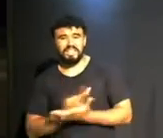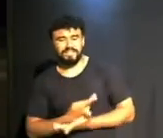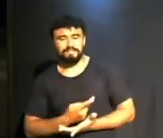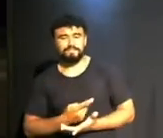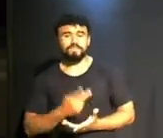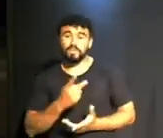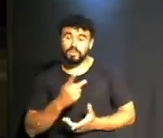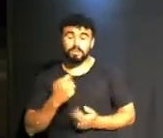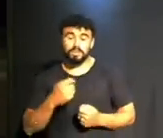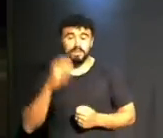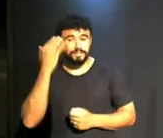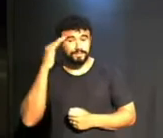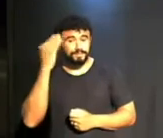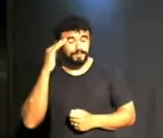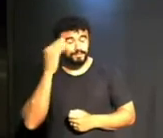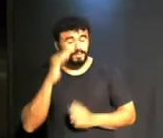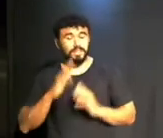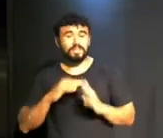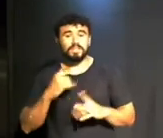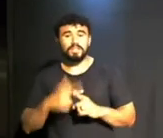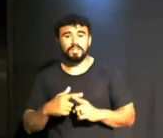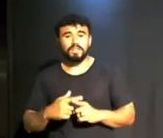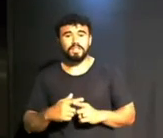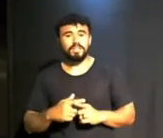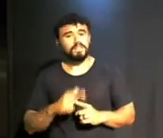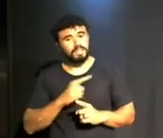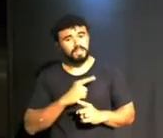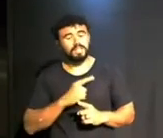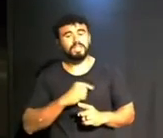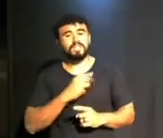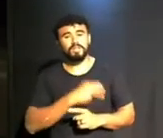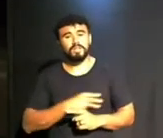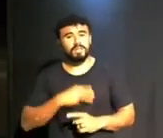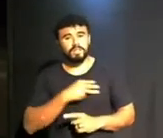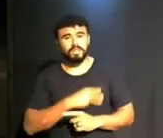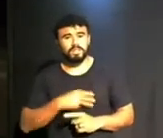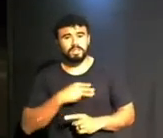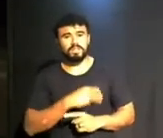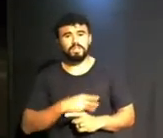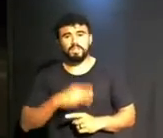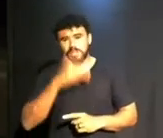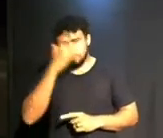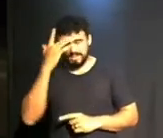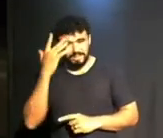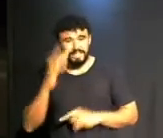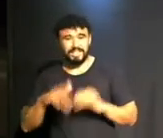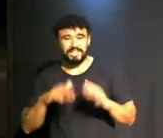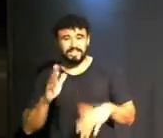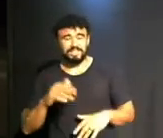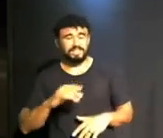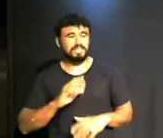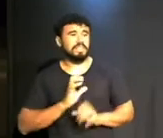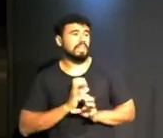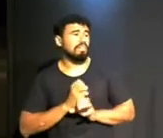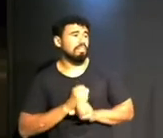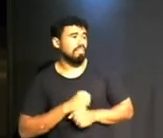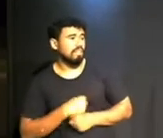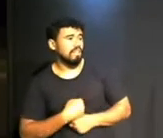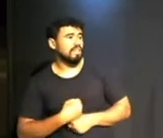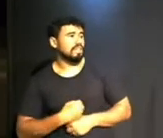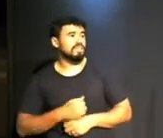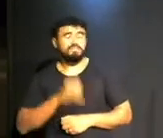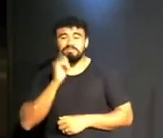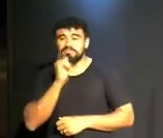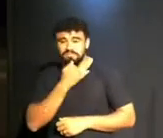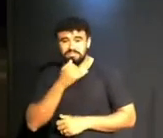nós precisamos entender que há igrejas que têm um ministério terapêutico pessoas às vezes que sai muito machucadas são decepções